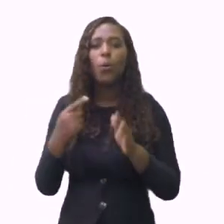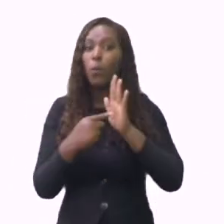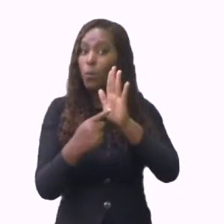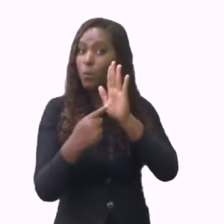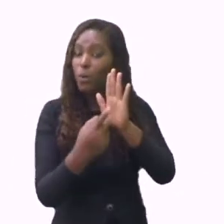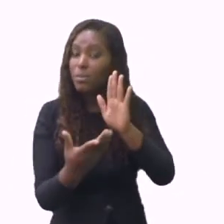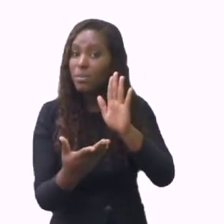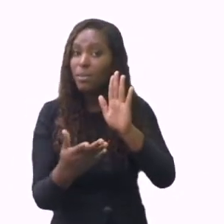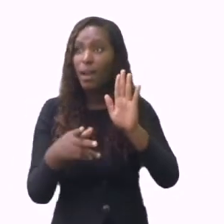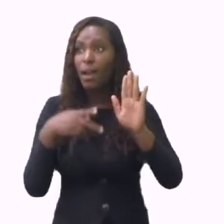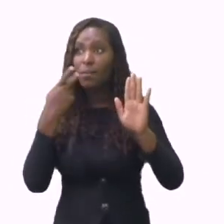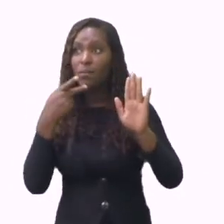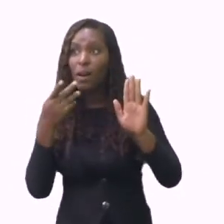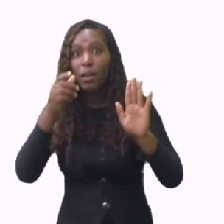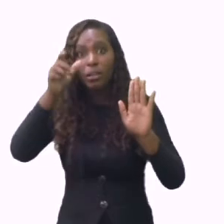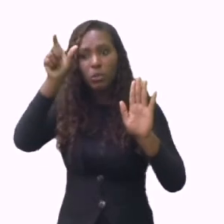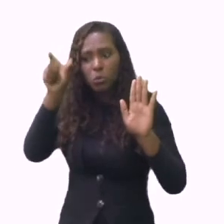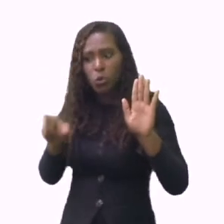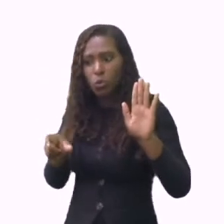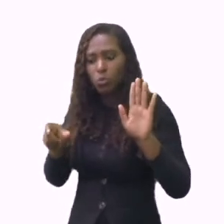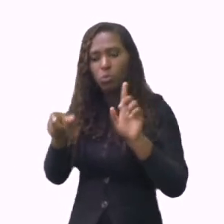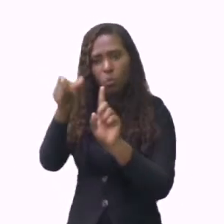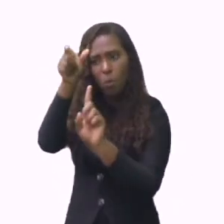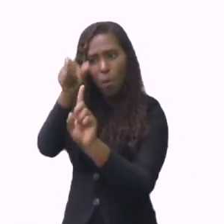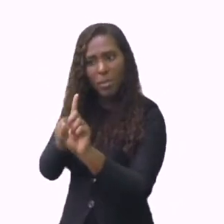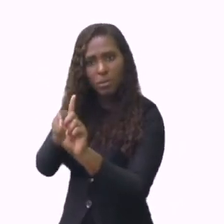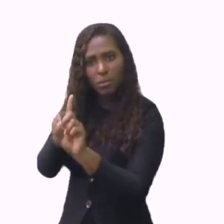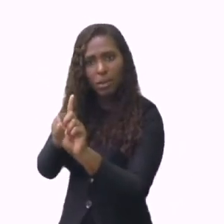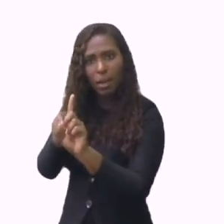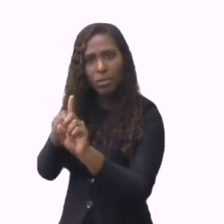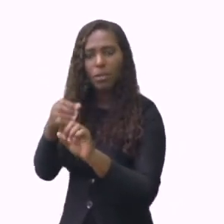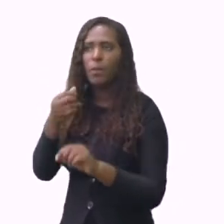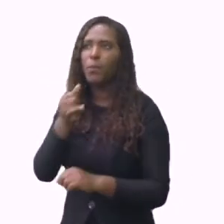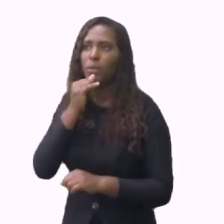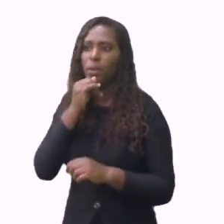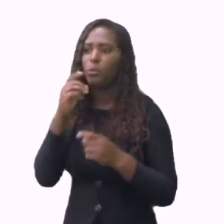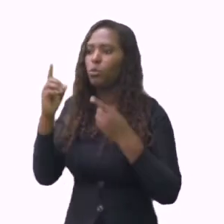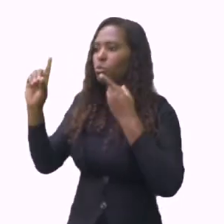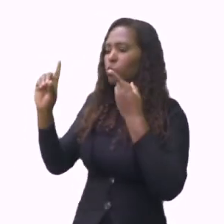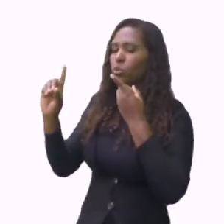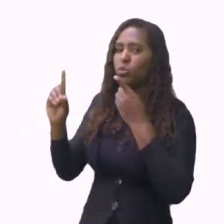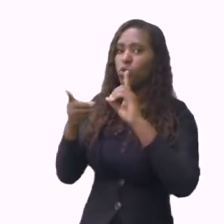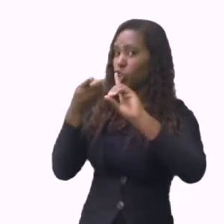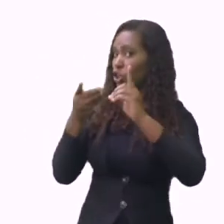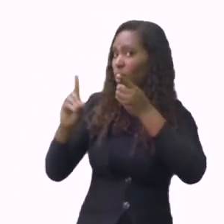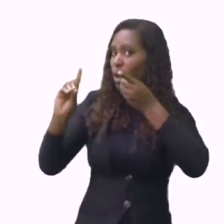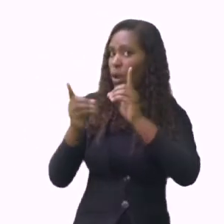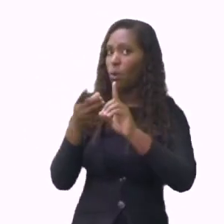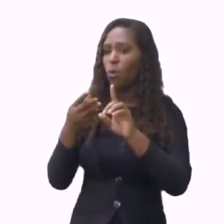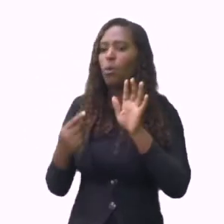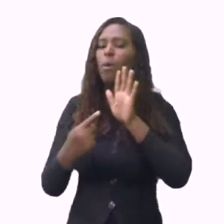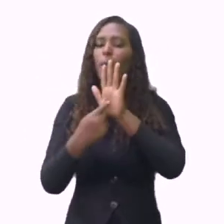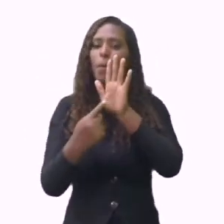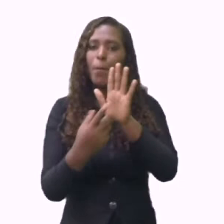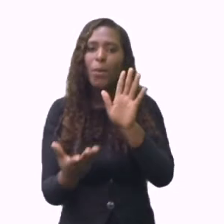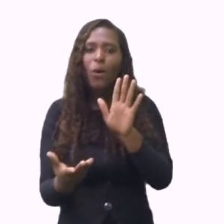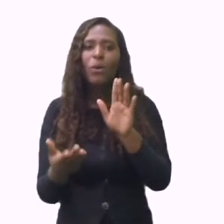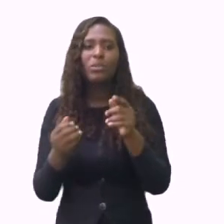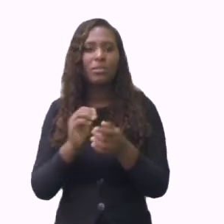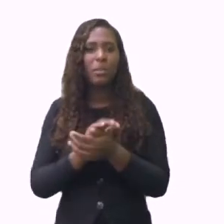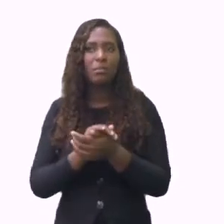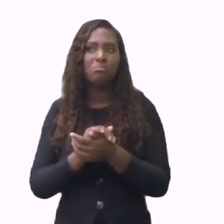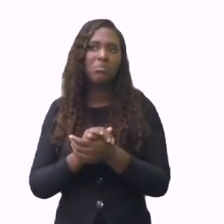diálogo. Então, olha só, o próprio exemplo já vem com dois pontos. Logo depois desses dois pontos, eu vou fazer